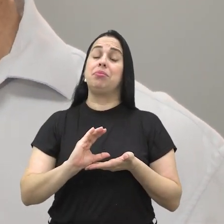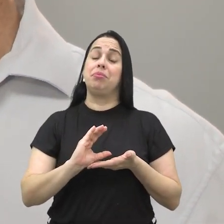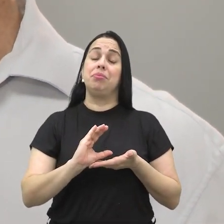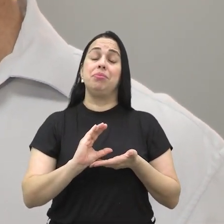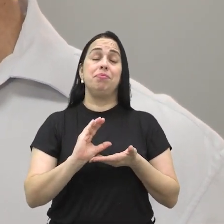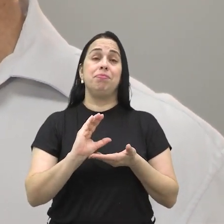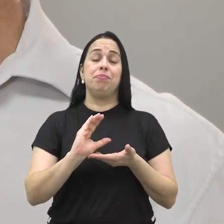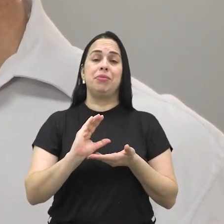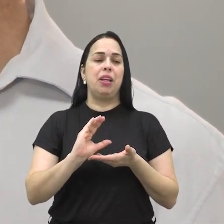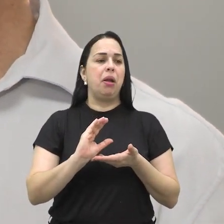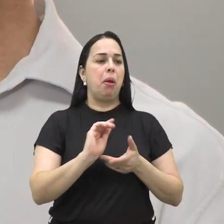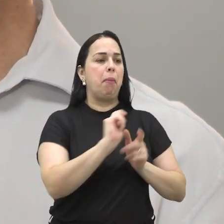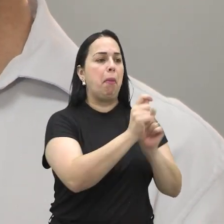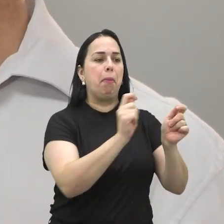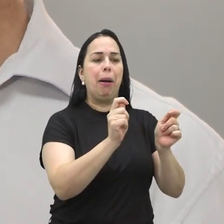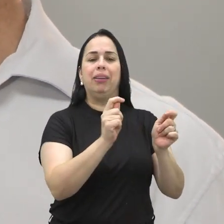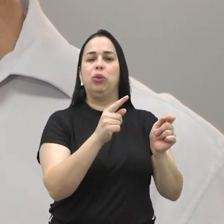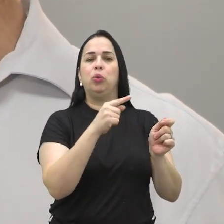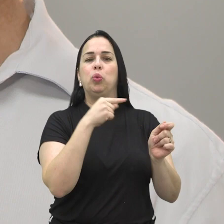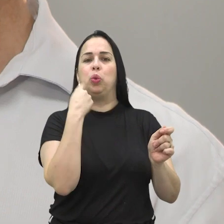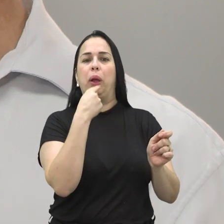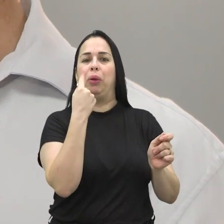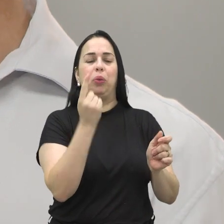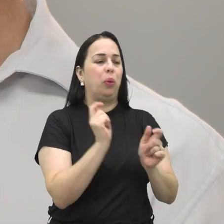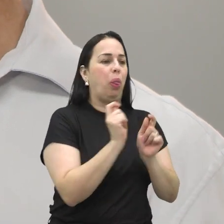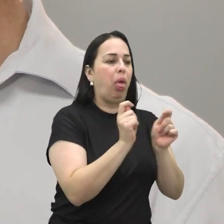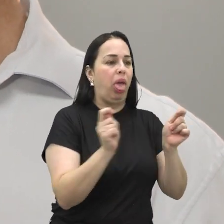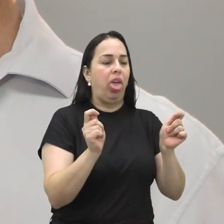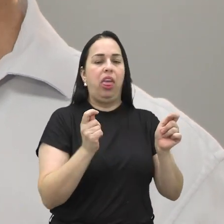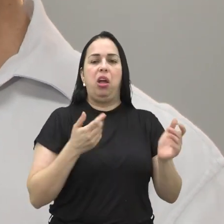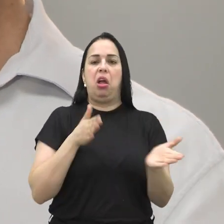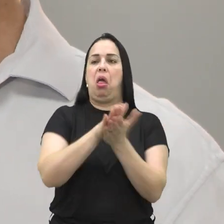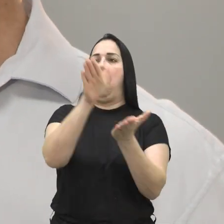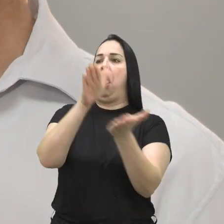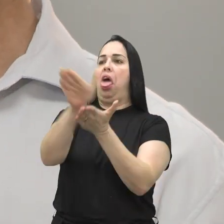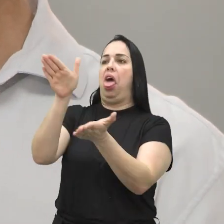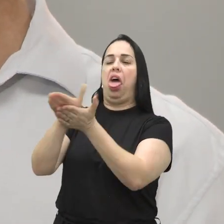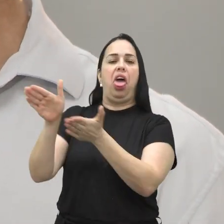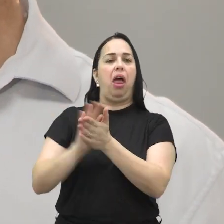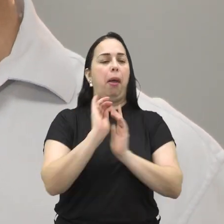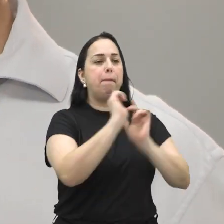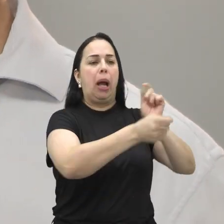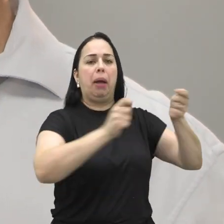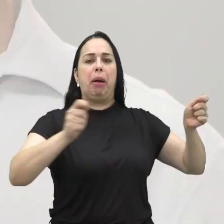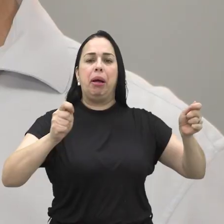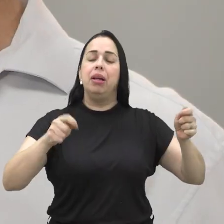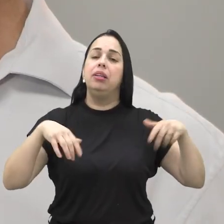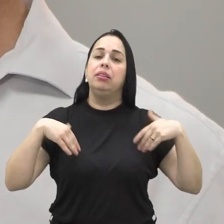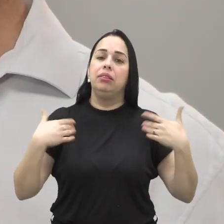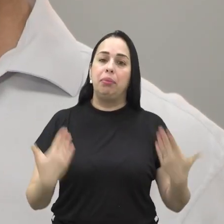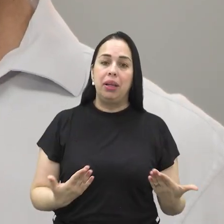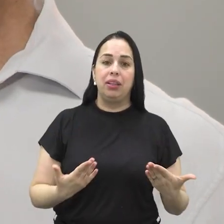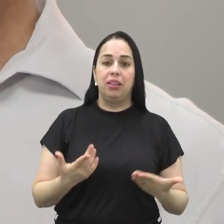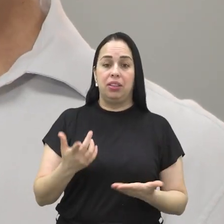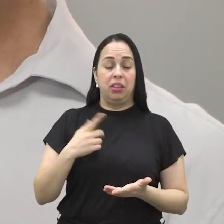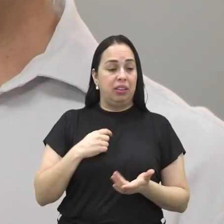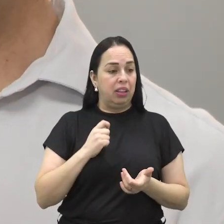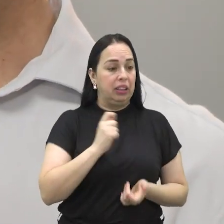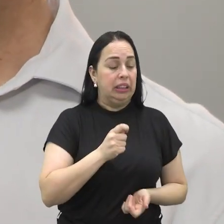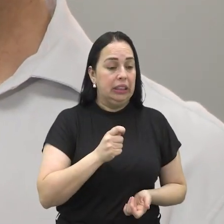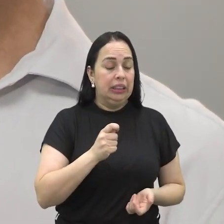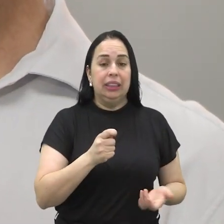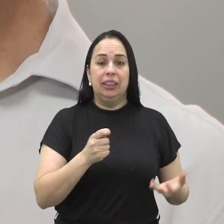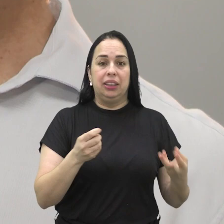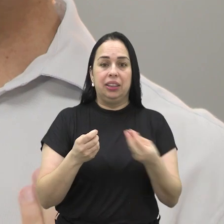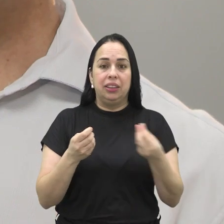para mim e não sabia direcionar, não tinha uma regra para direcionar. Eu ia gastando, eu ia pagando conta, né? E quando o seu dinheiro não